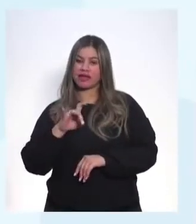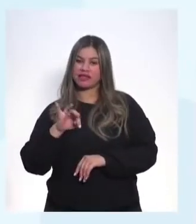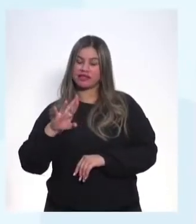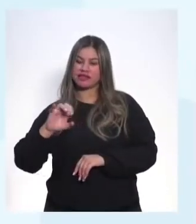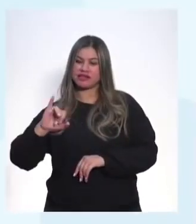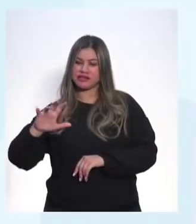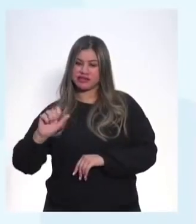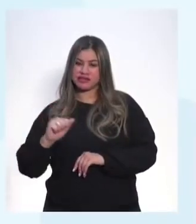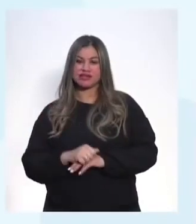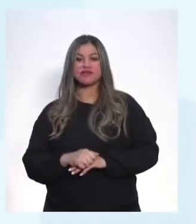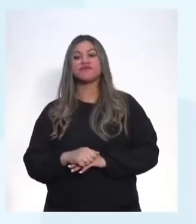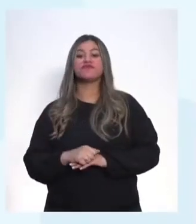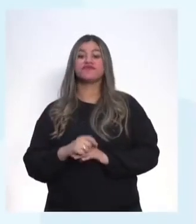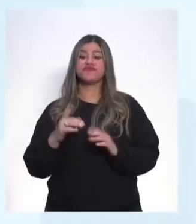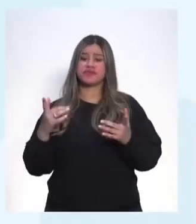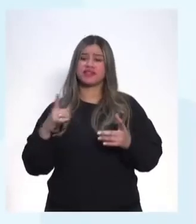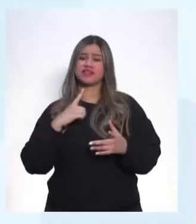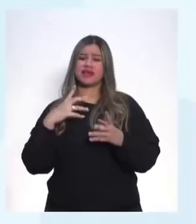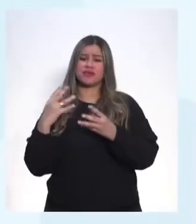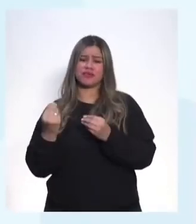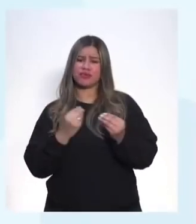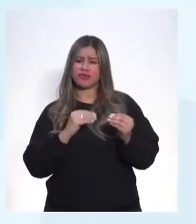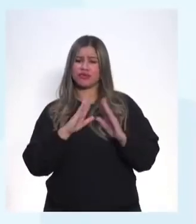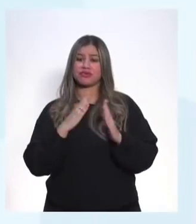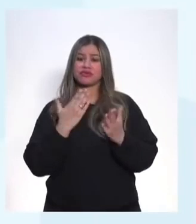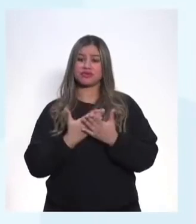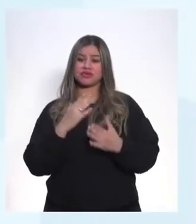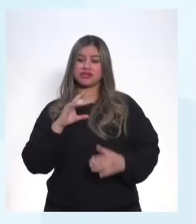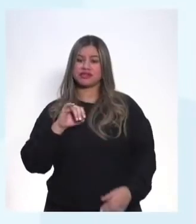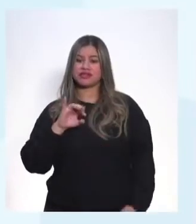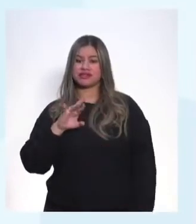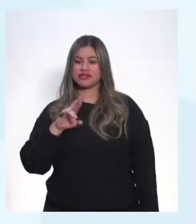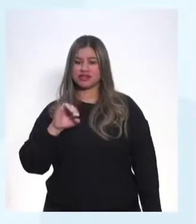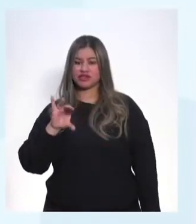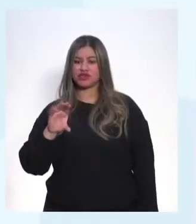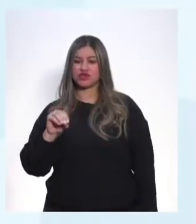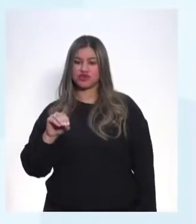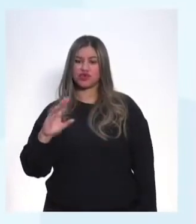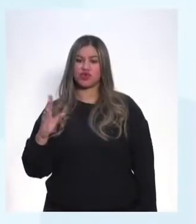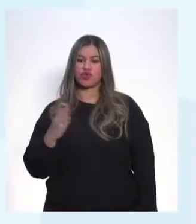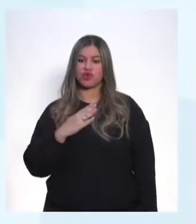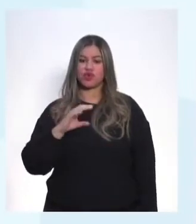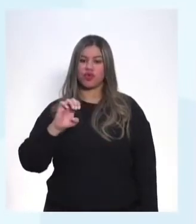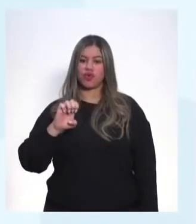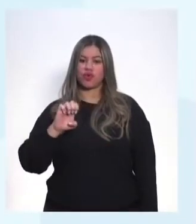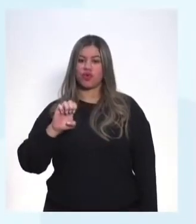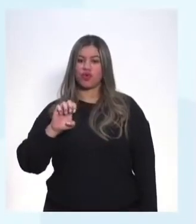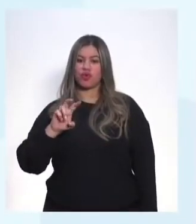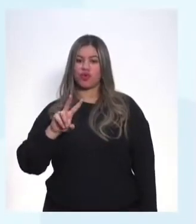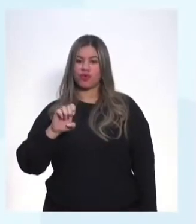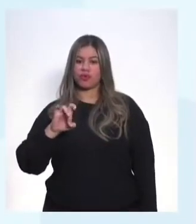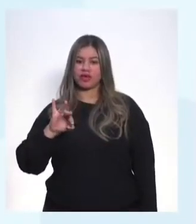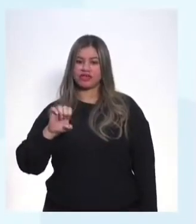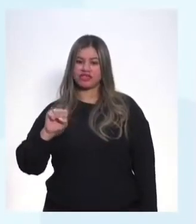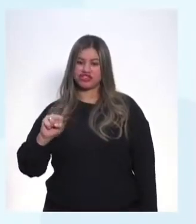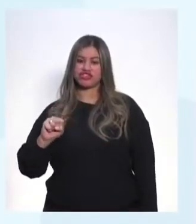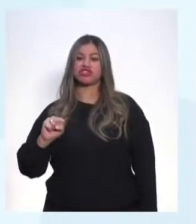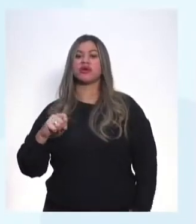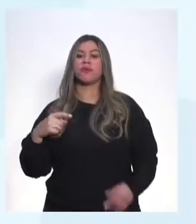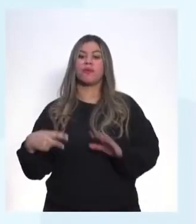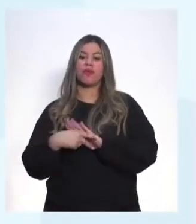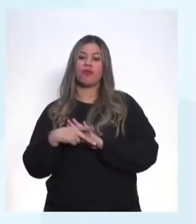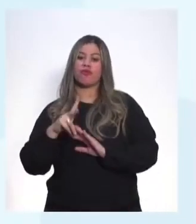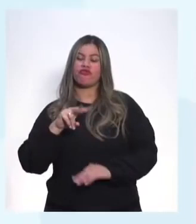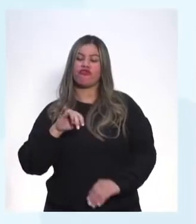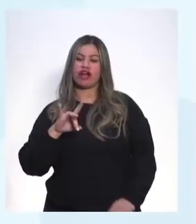aulas. Inclusive, a Patrícia me manda muita coisa que ela faz, tá? Que é da escola E, professor Cícero, de Valentim Gentil,